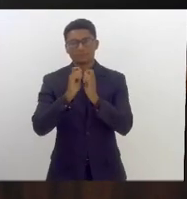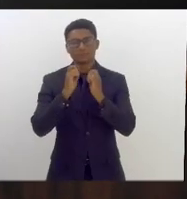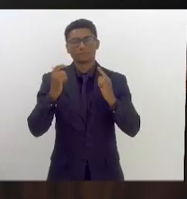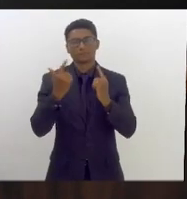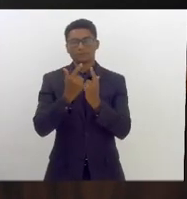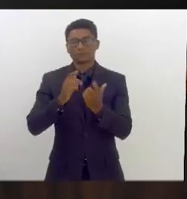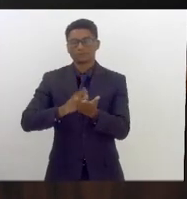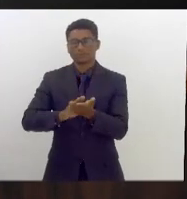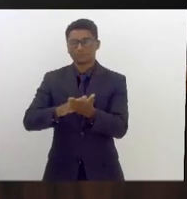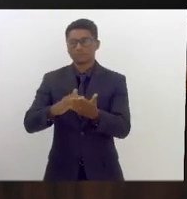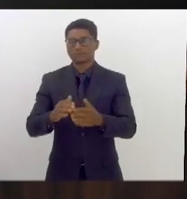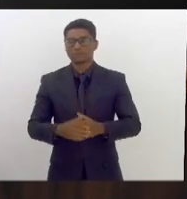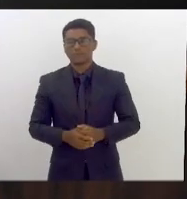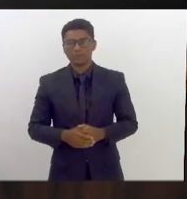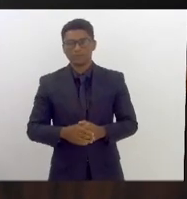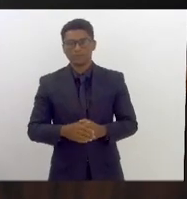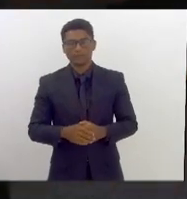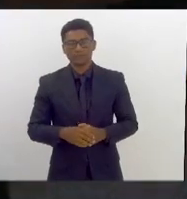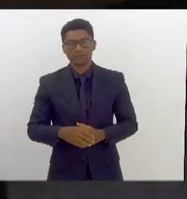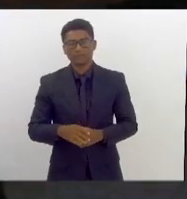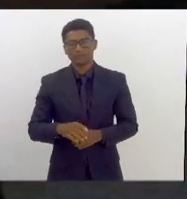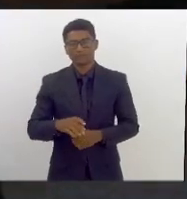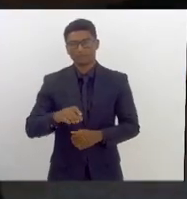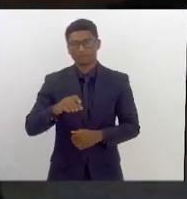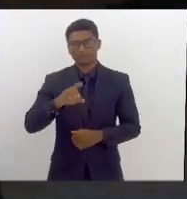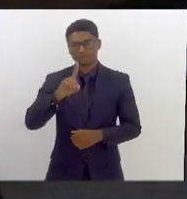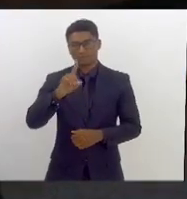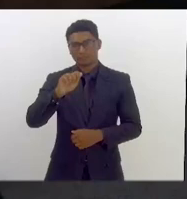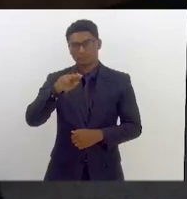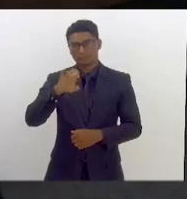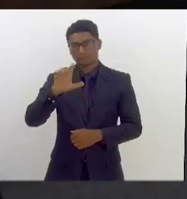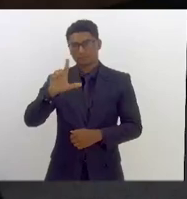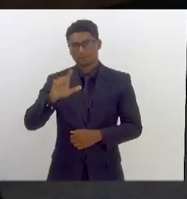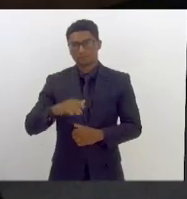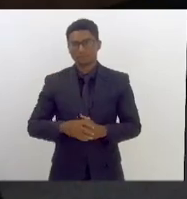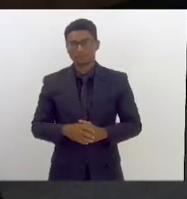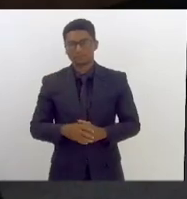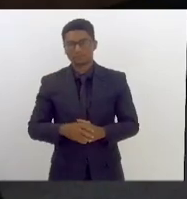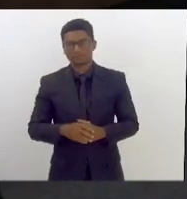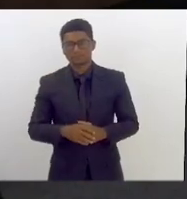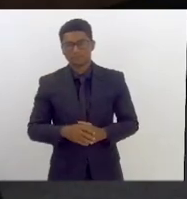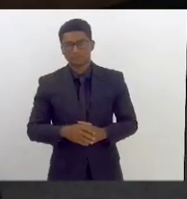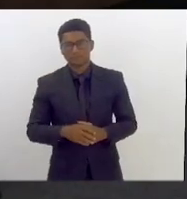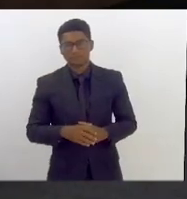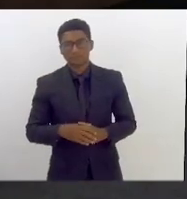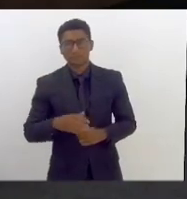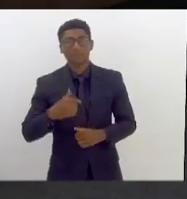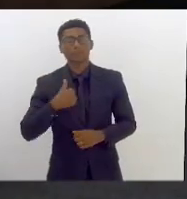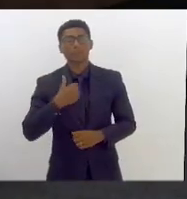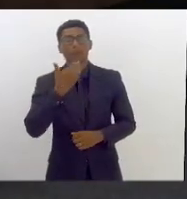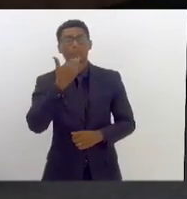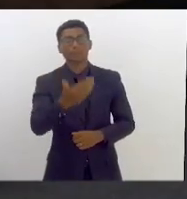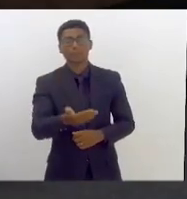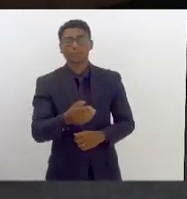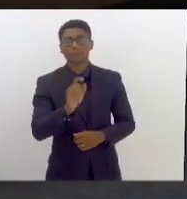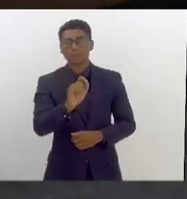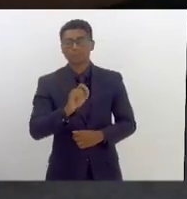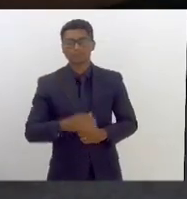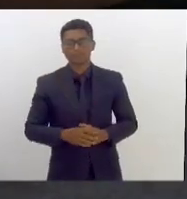Legislativa, né? Deputado Daniel Liberon. Presidente, pela ordem, eu gostaria só de pedir a